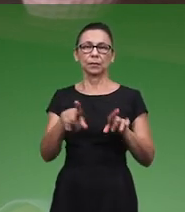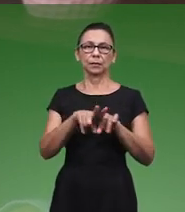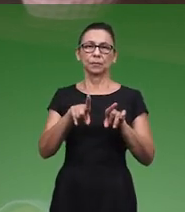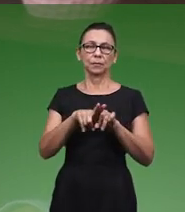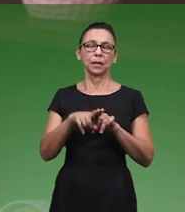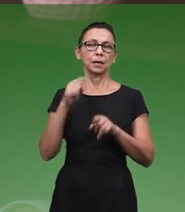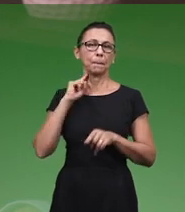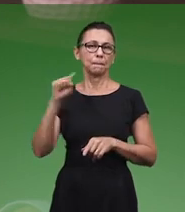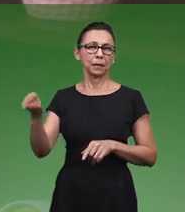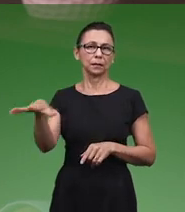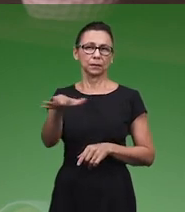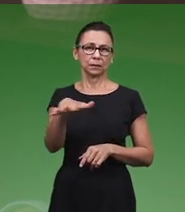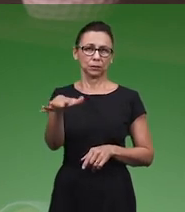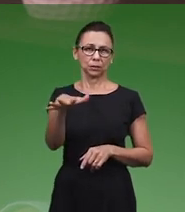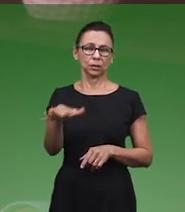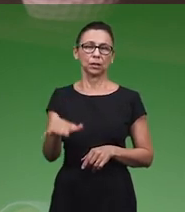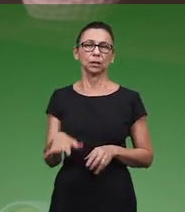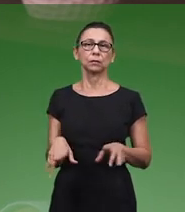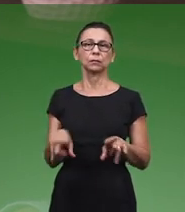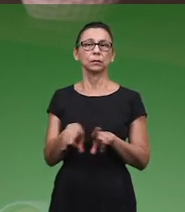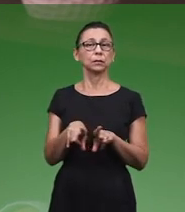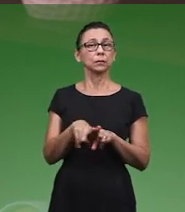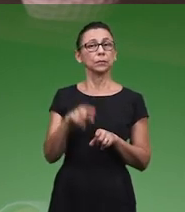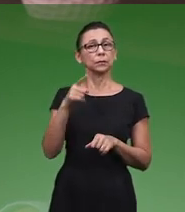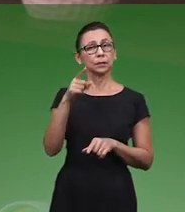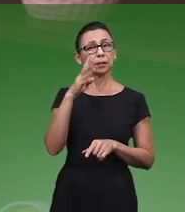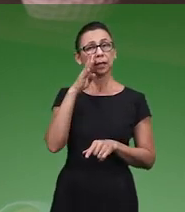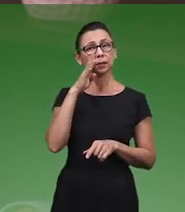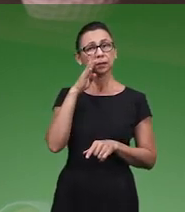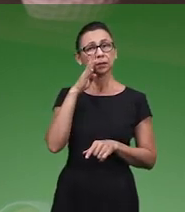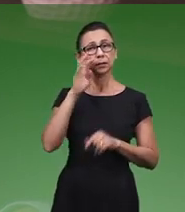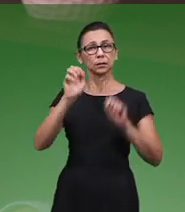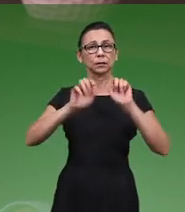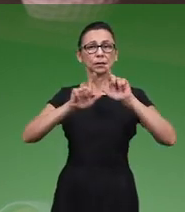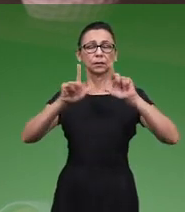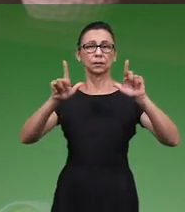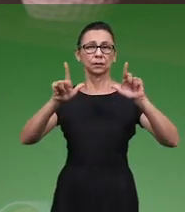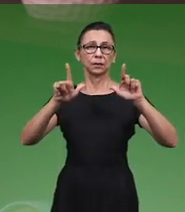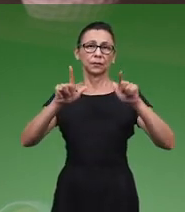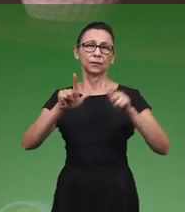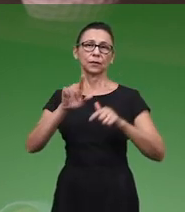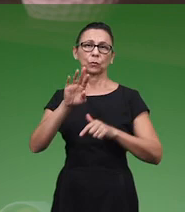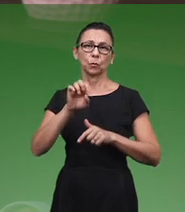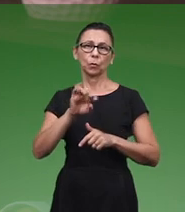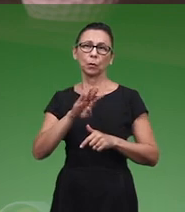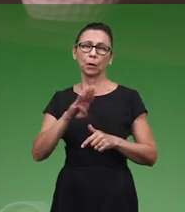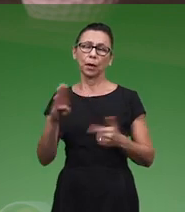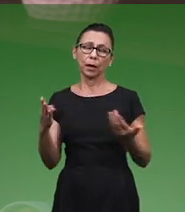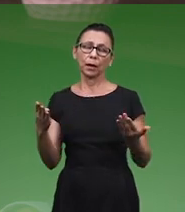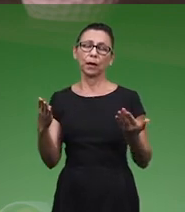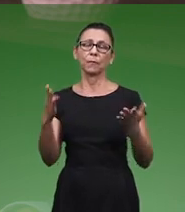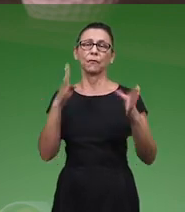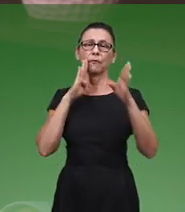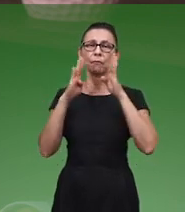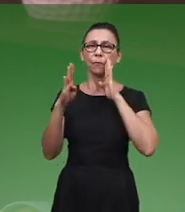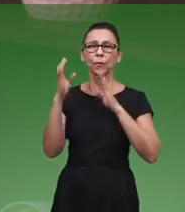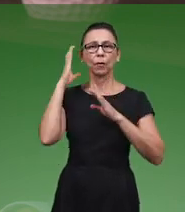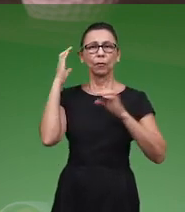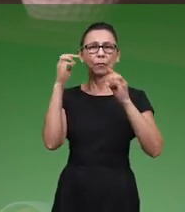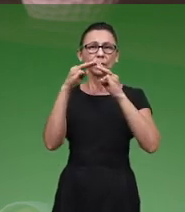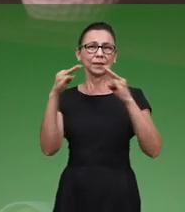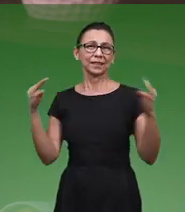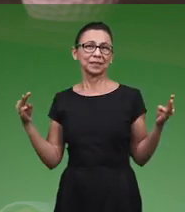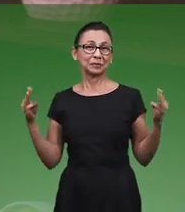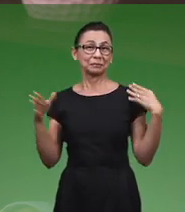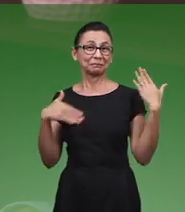para a região de Dionísio e também para você que nos assiste pela TV Web Manaim e pelo Facebook da Rádio